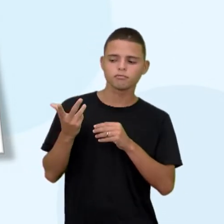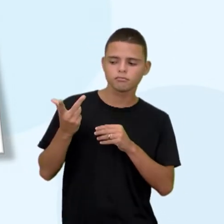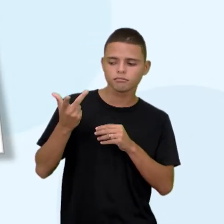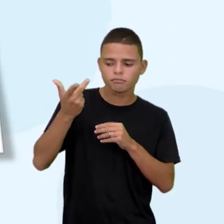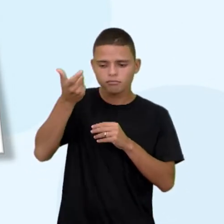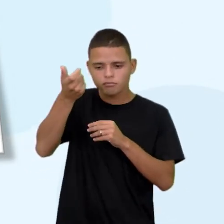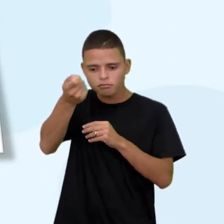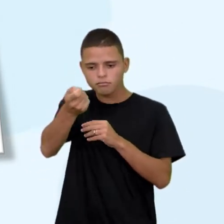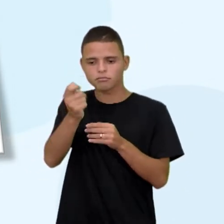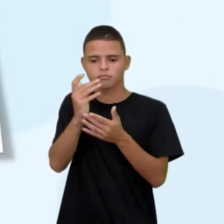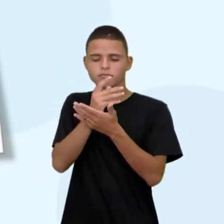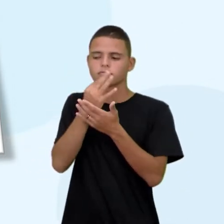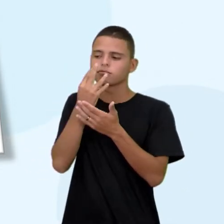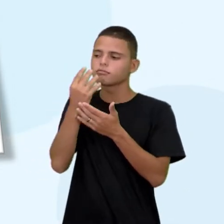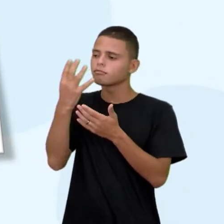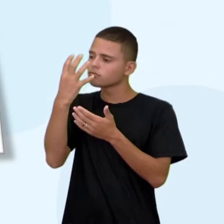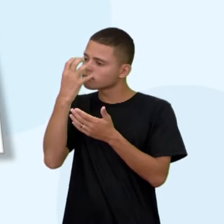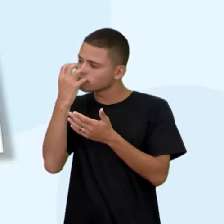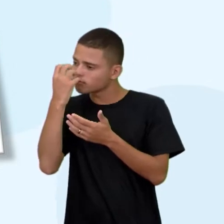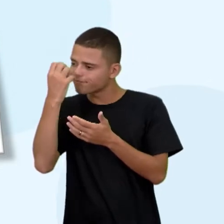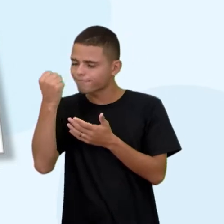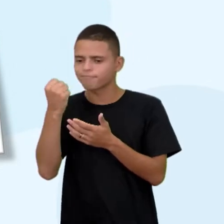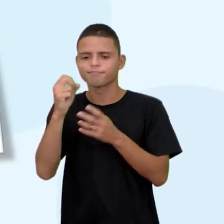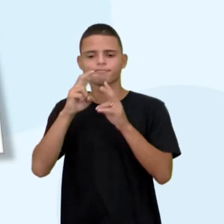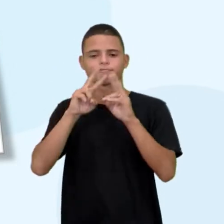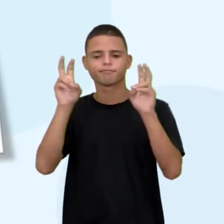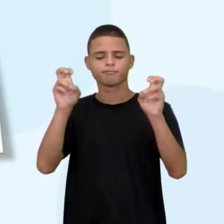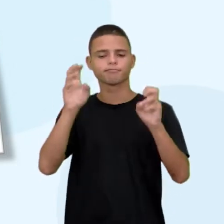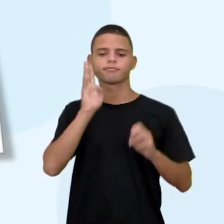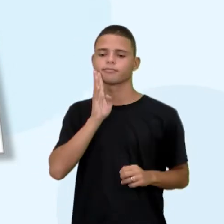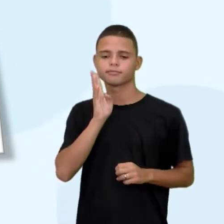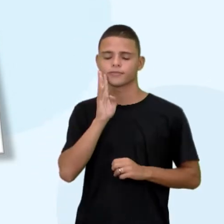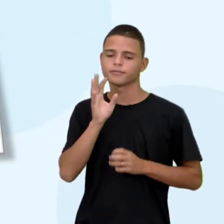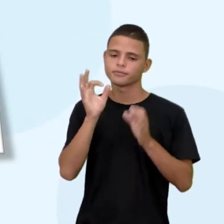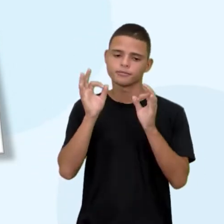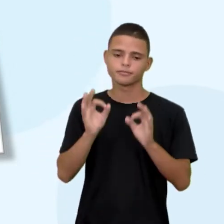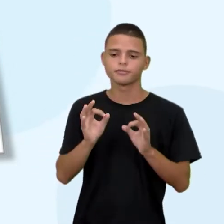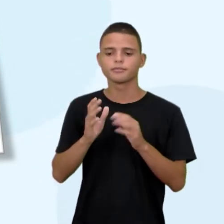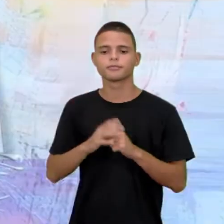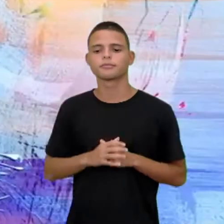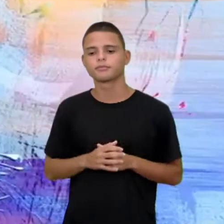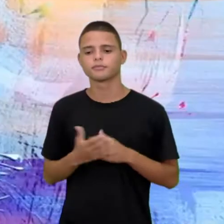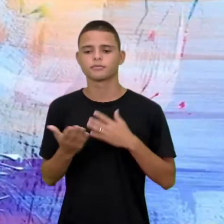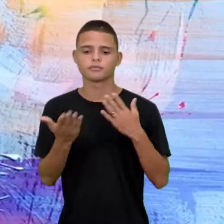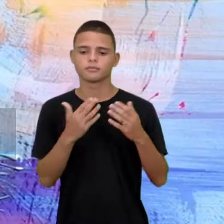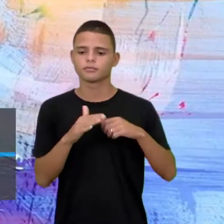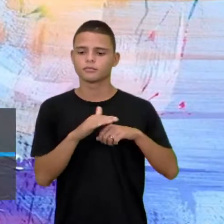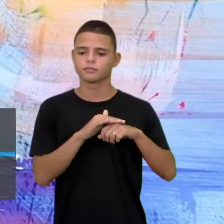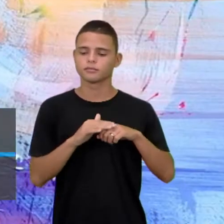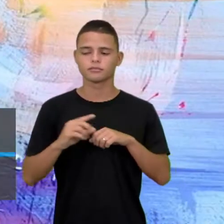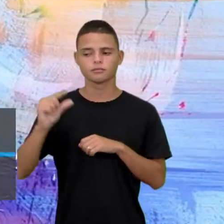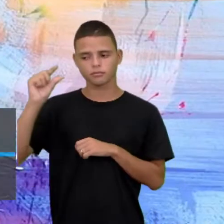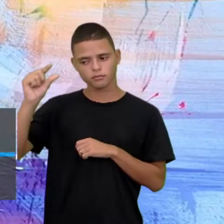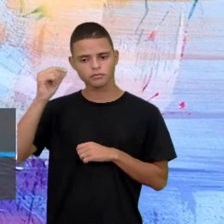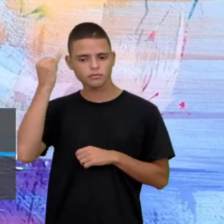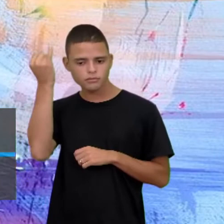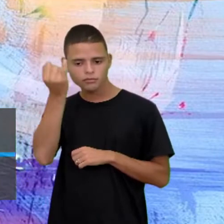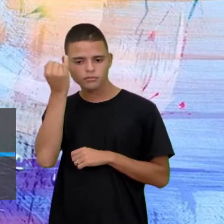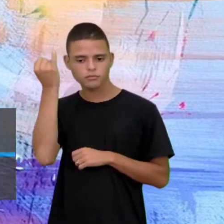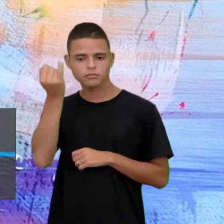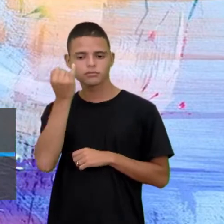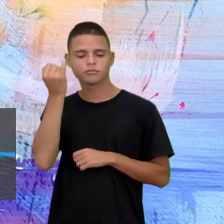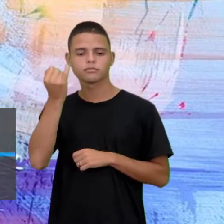anúncios publicitários. Tema muito bacana, né? Exato, Promora. Nós falamos um pouquinho sobre a importância